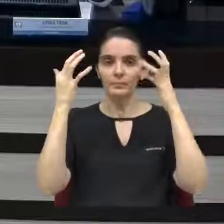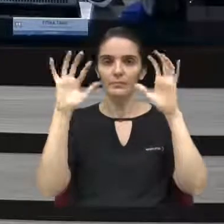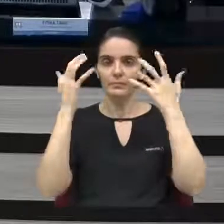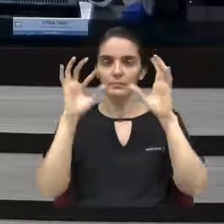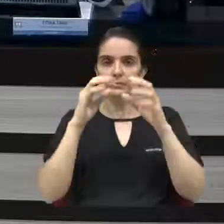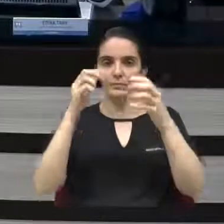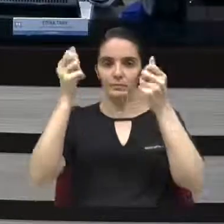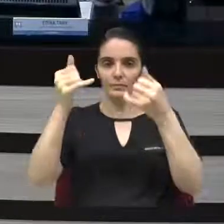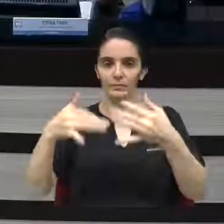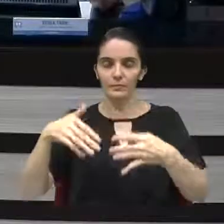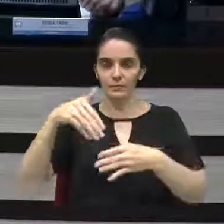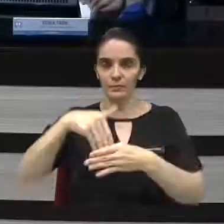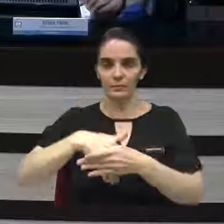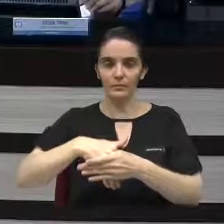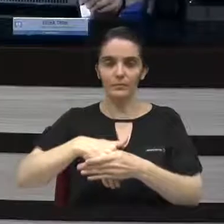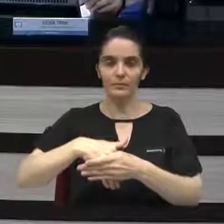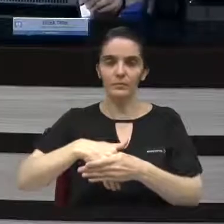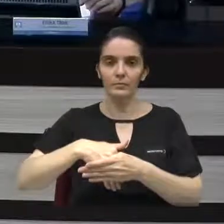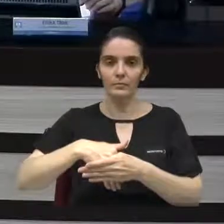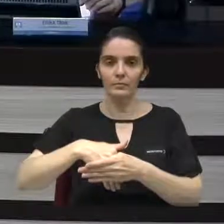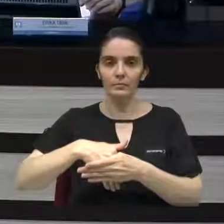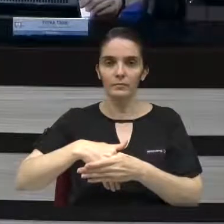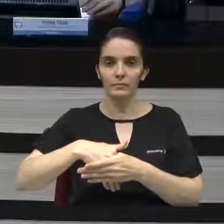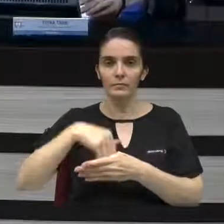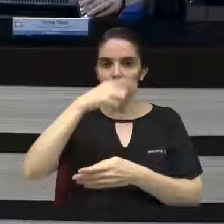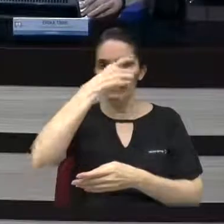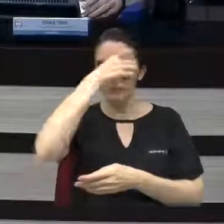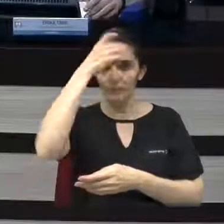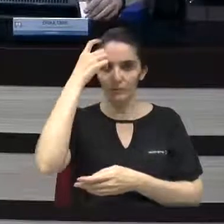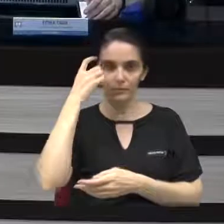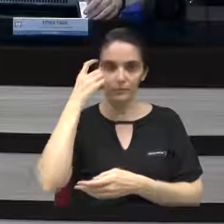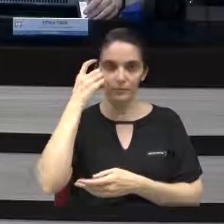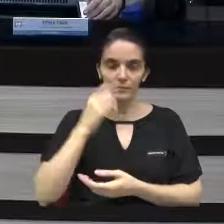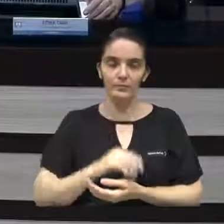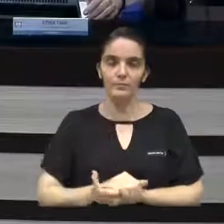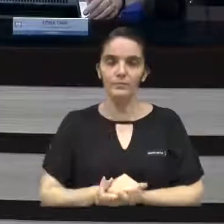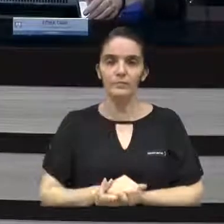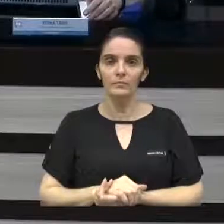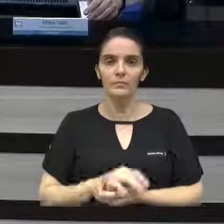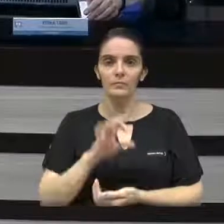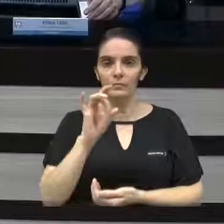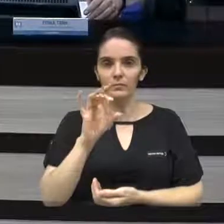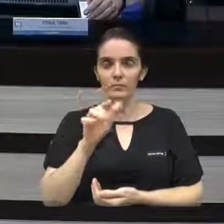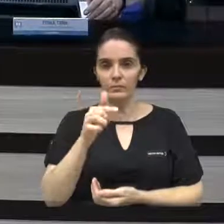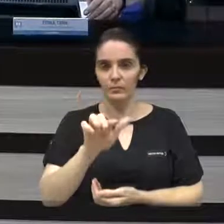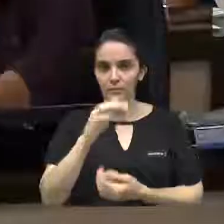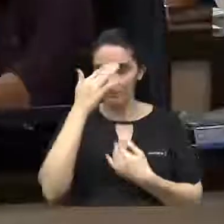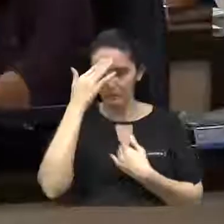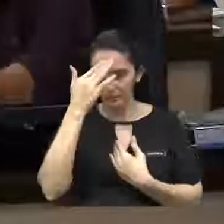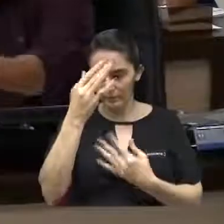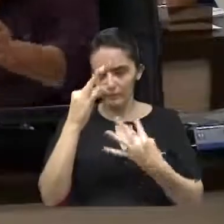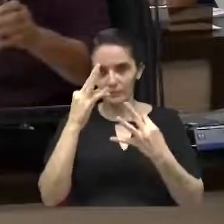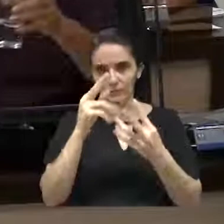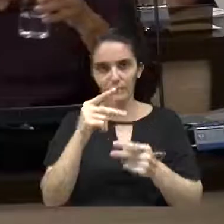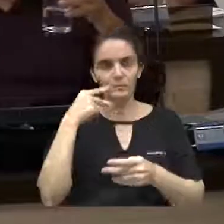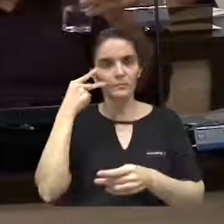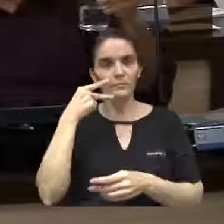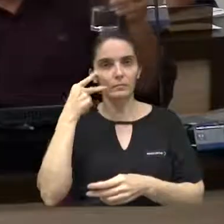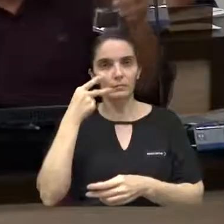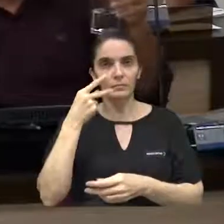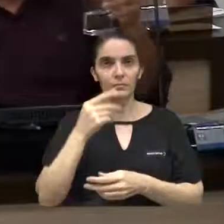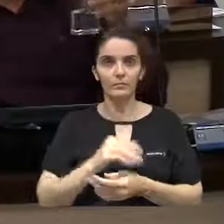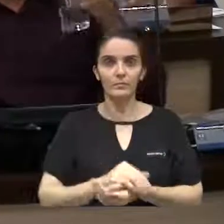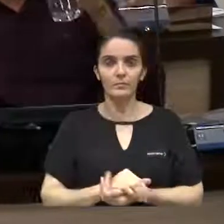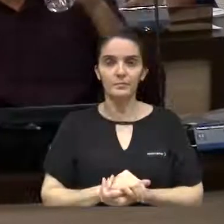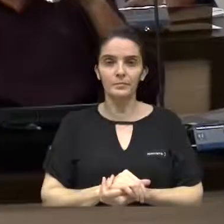Para justificativa de voto, o vereador Marco Xavier. Só mais uma vez agradecer a todos os vereadores